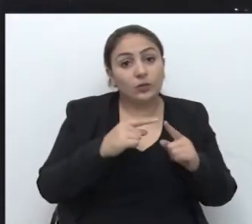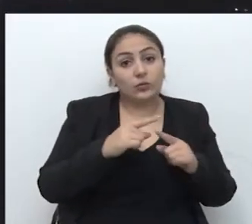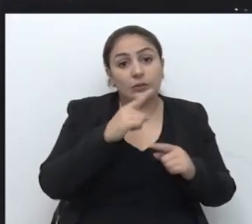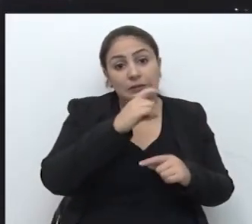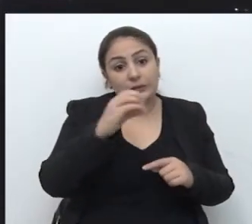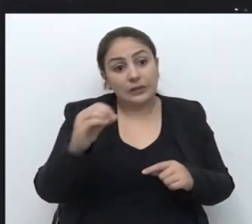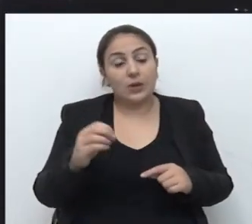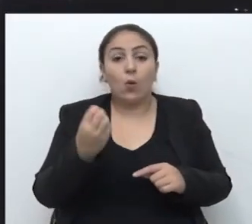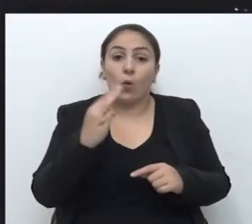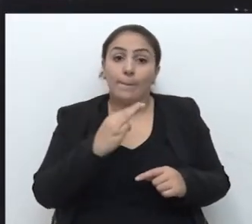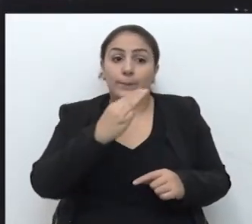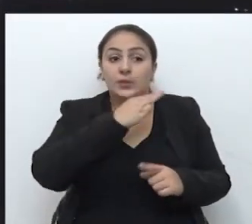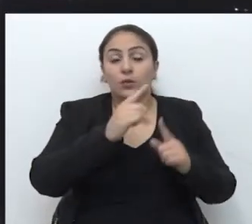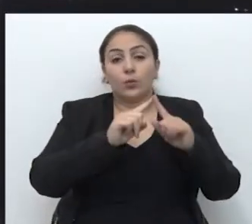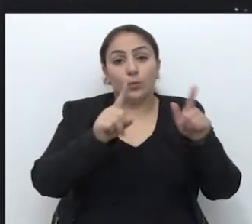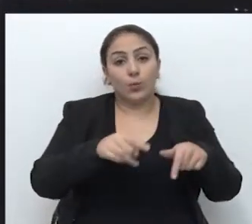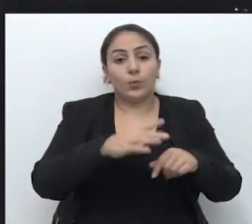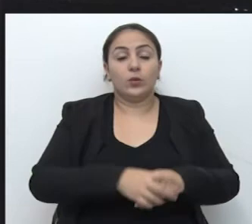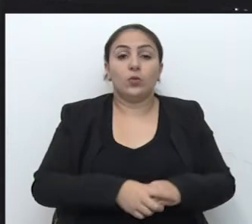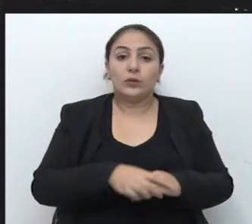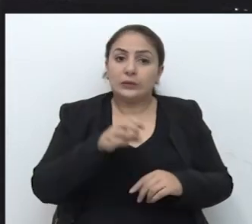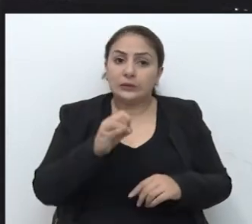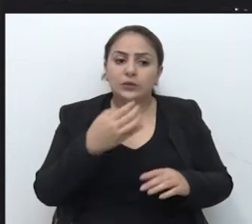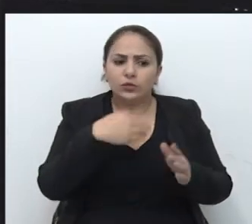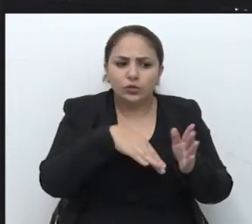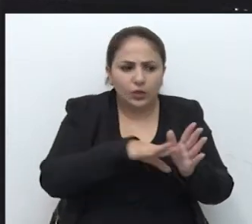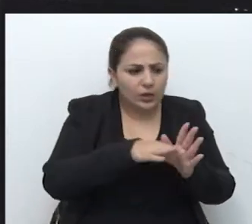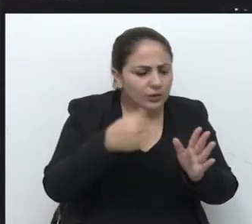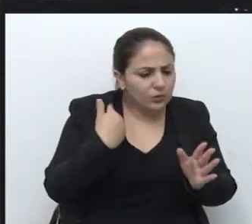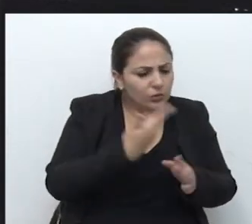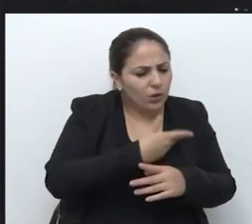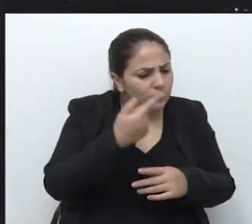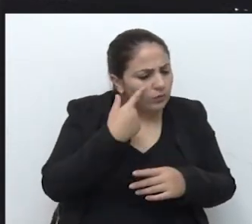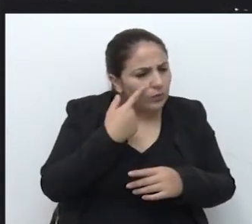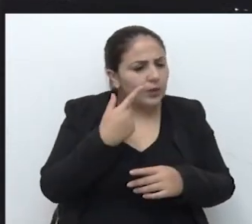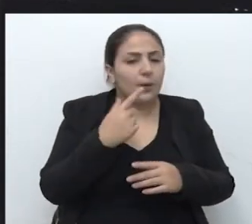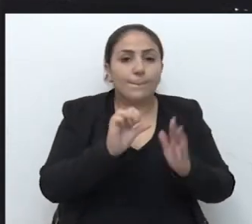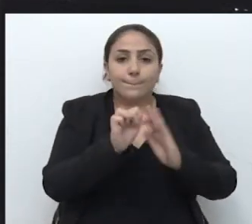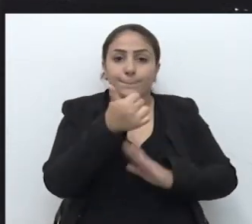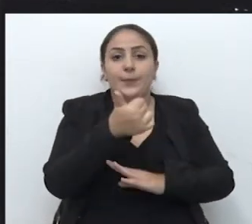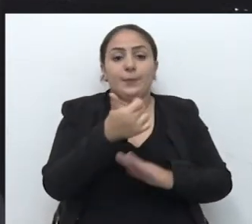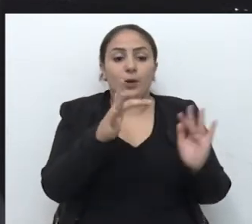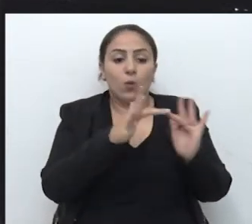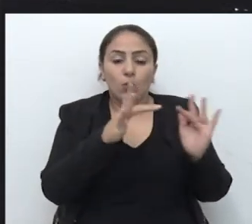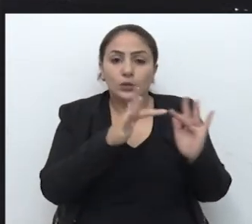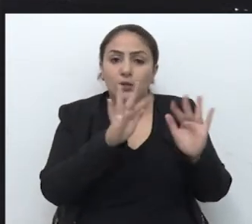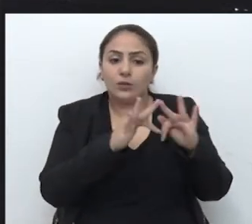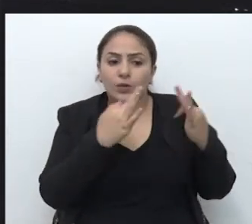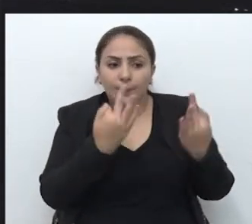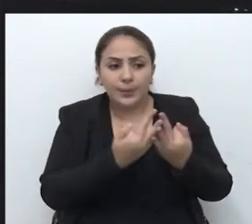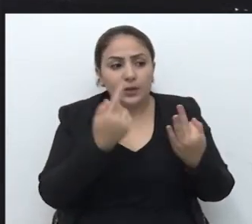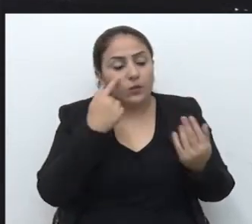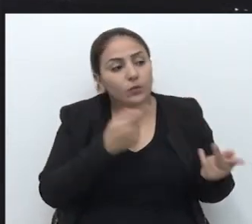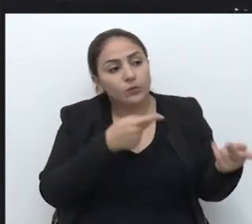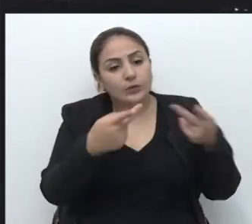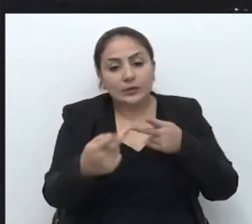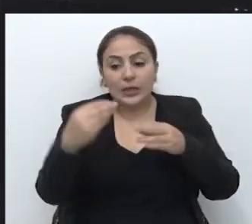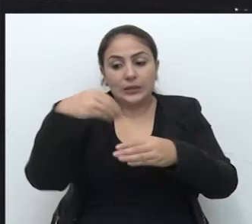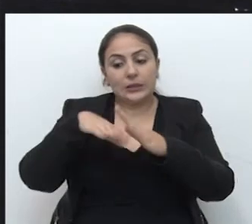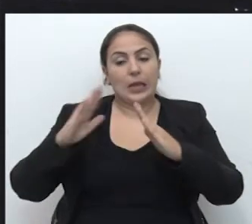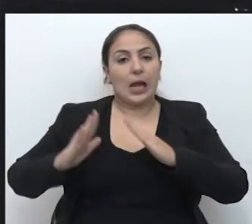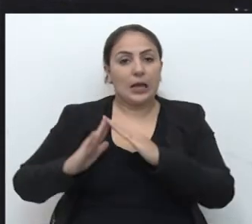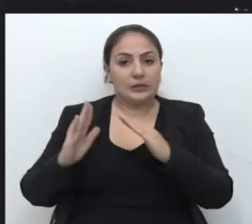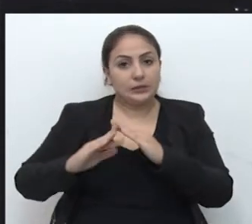da delegacia, do Ministério Público. Aí, quando chega o caso, a gente vai fazer uma primeira contato com o familiar, uma